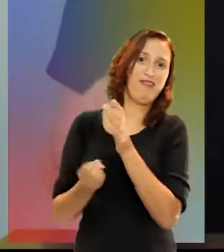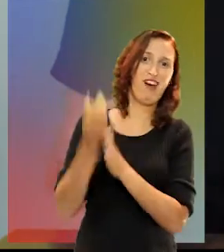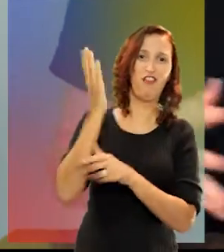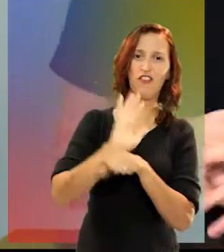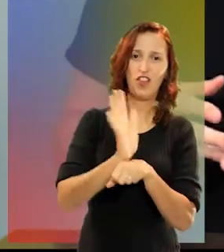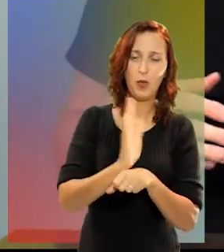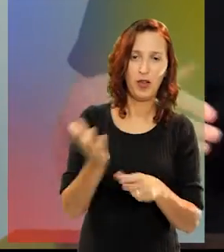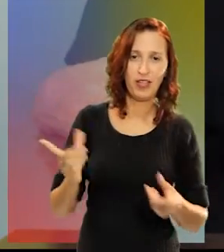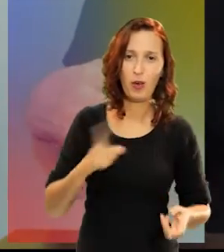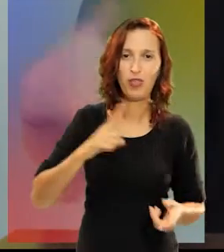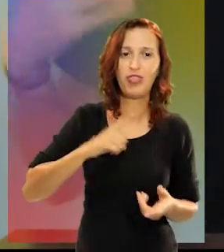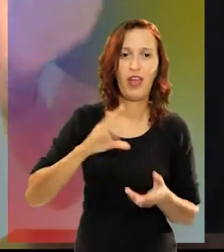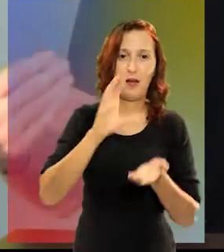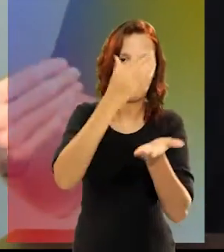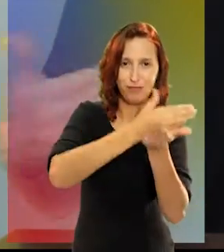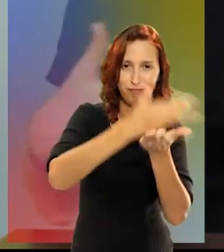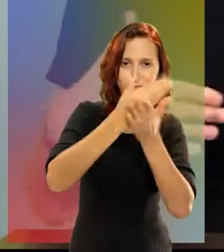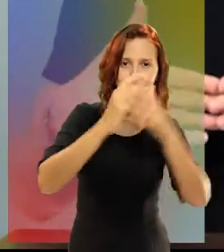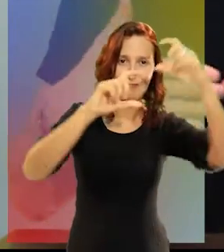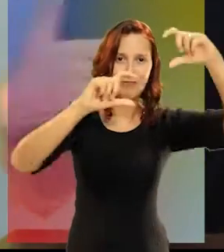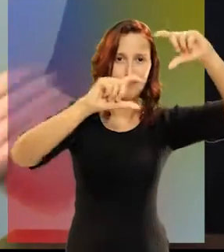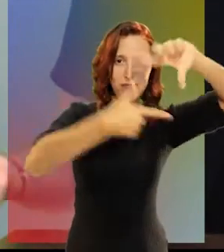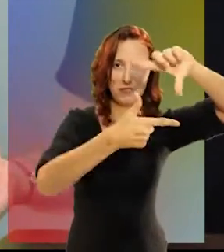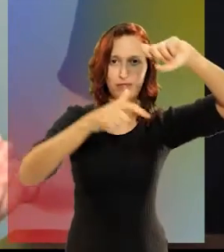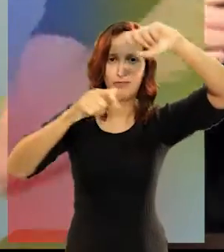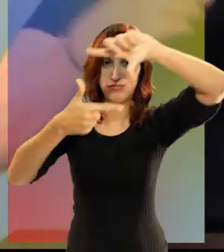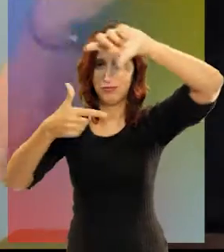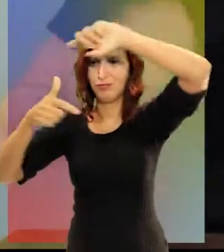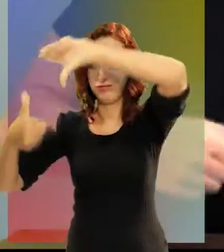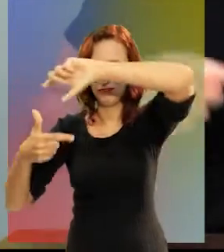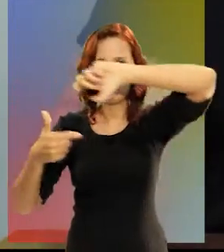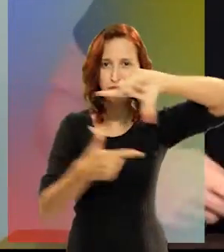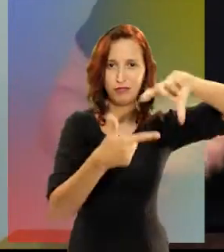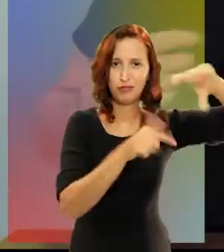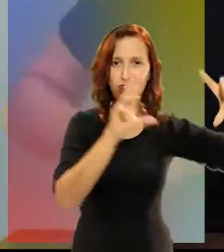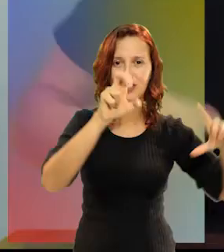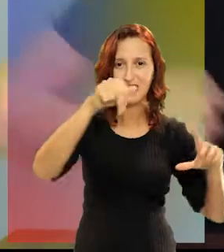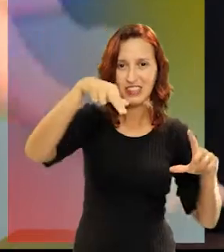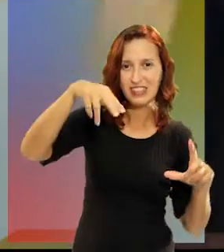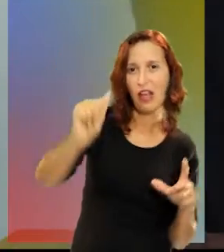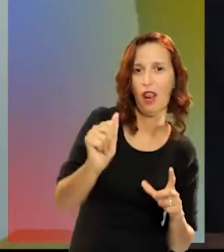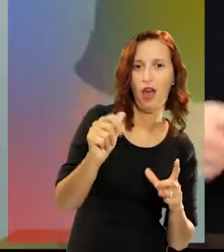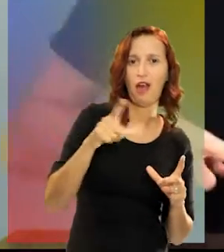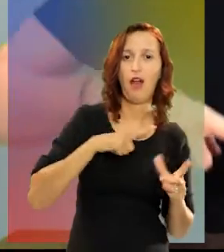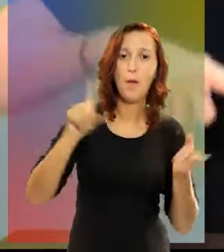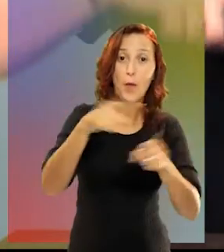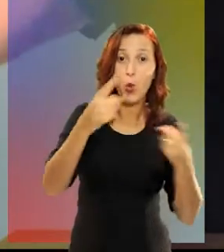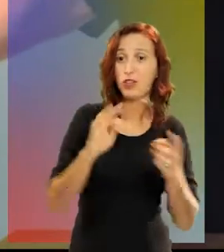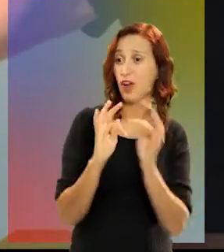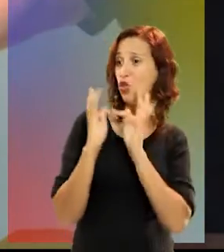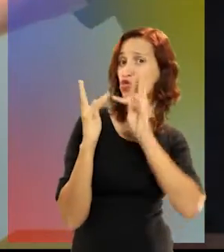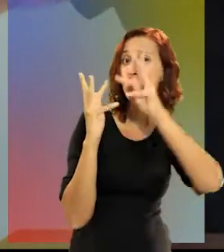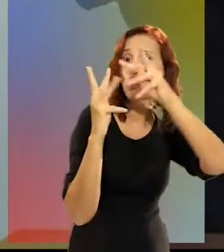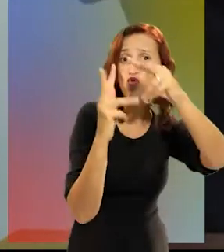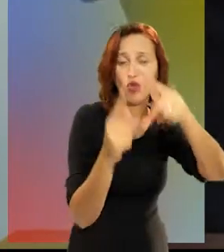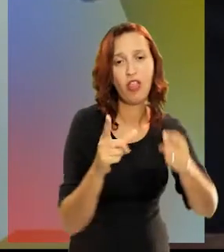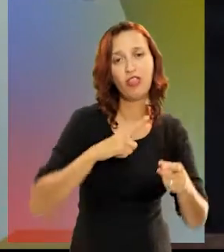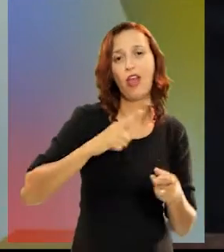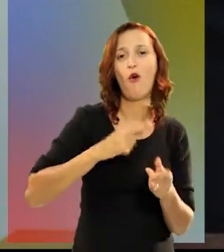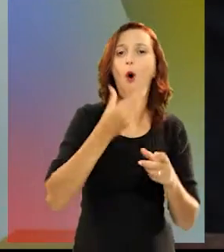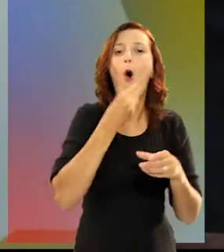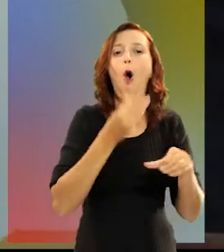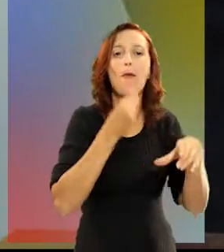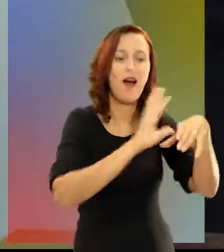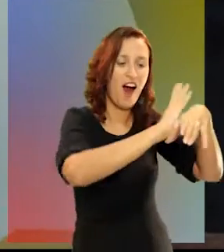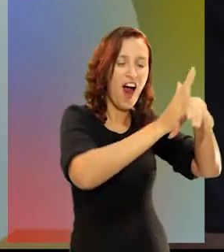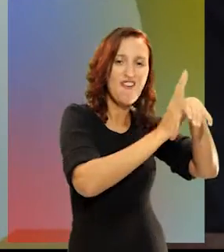O tempo era outro. Então tem cenas que as músicas entram inteiras. A cena que os hominídeos jogam o osso e o osso vai rodando, aí